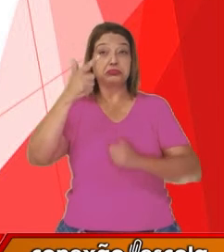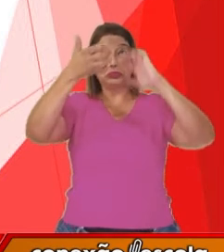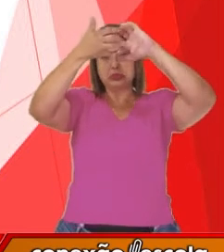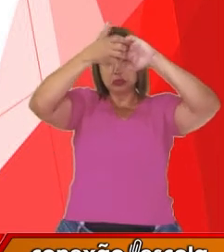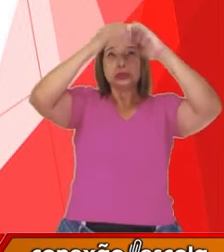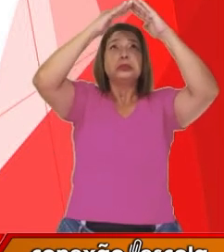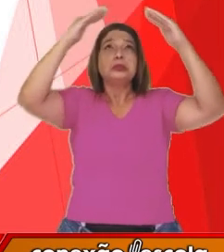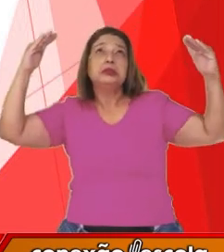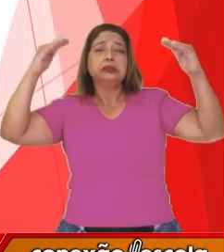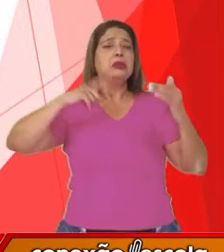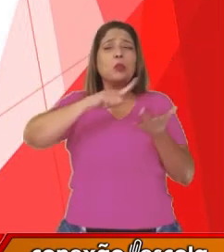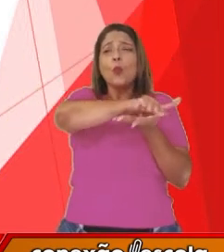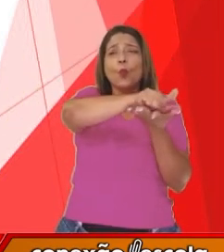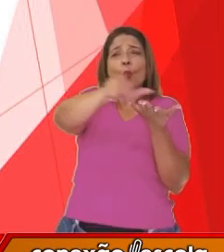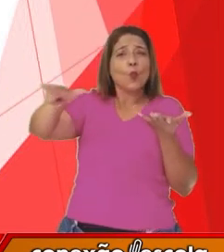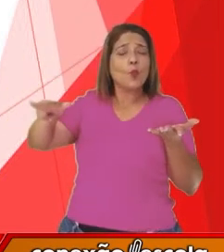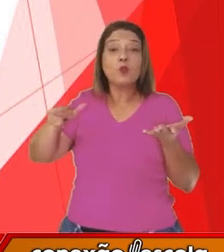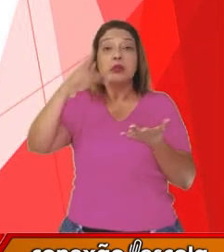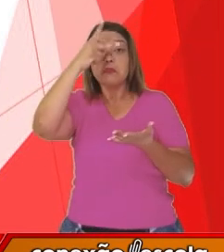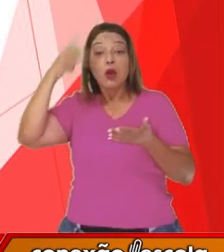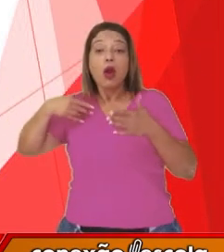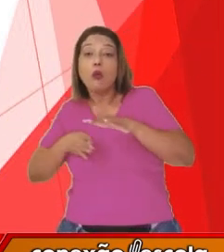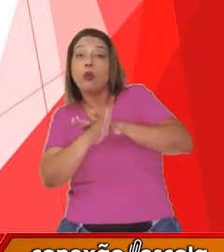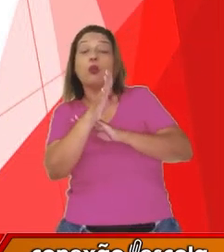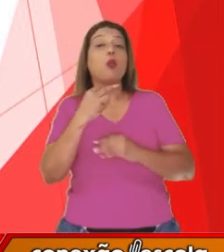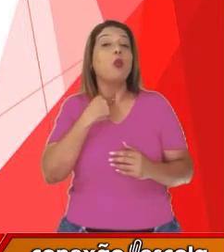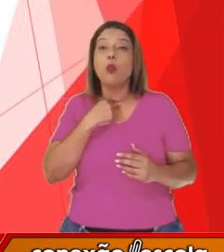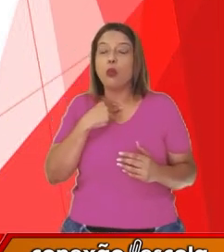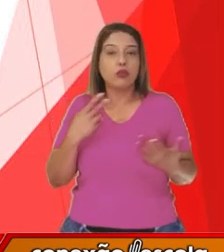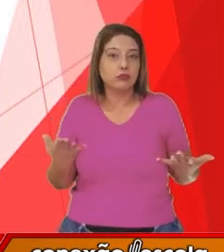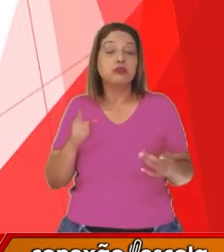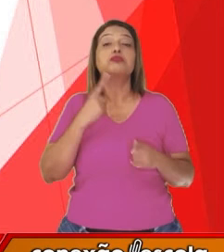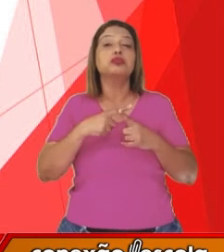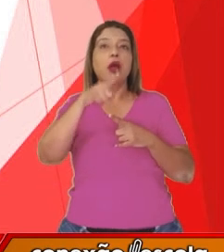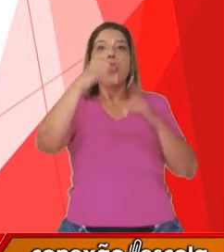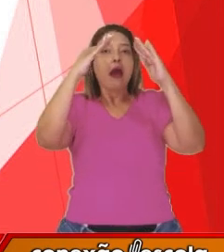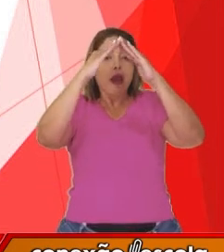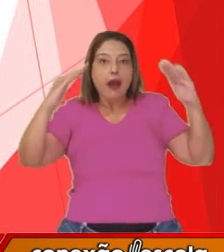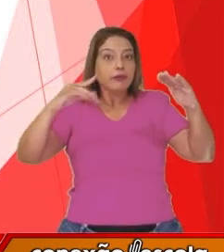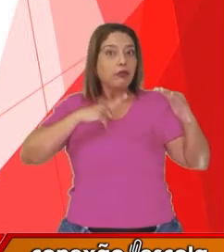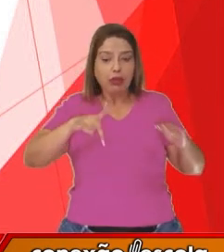tinha nada. Ninguém podia entrar nela, não, porque na casa